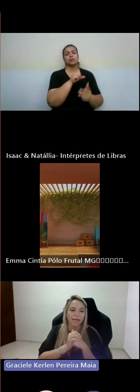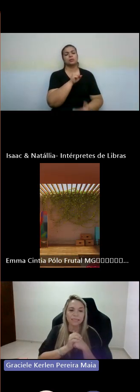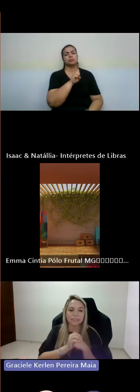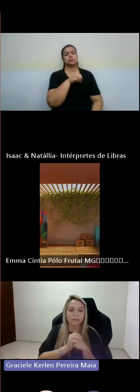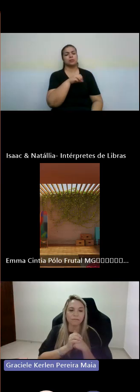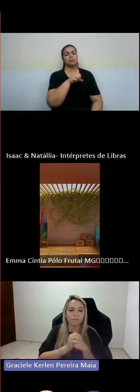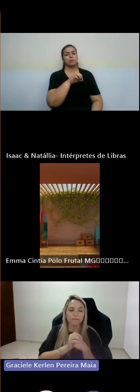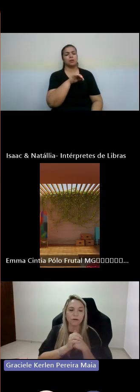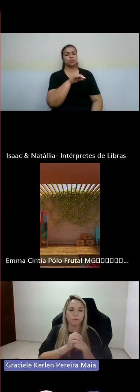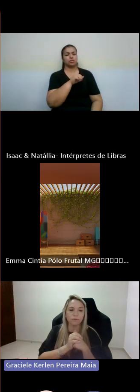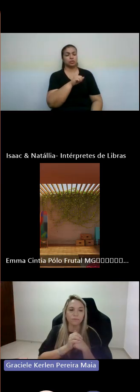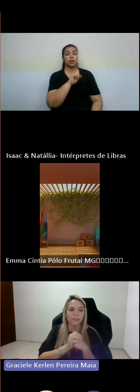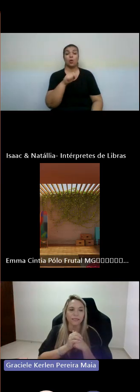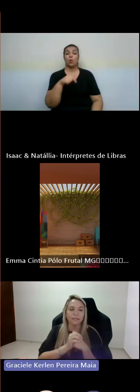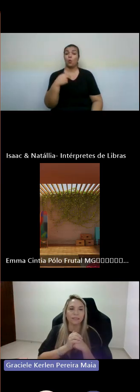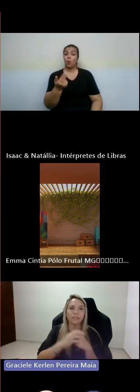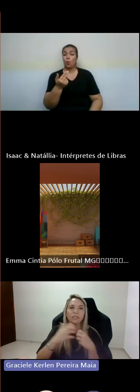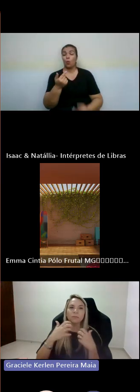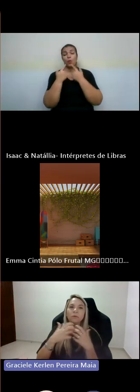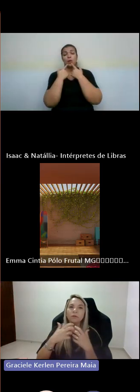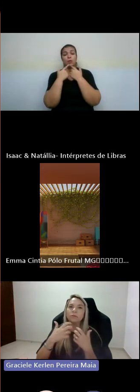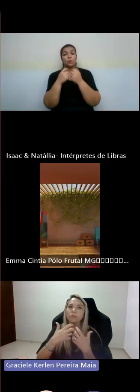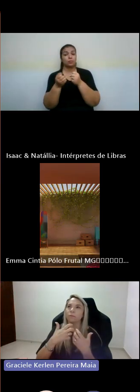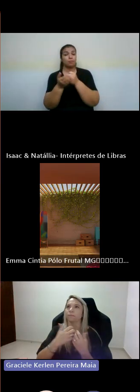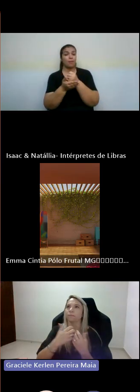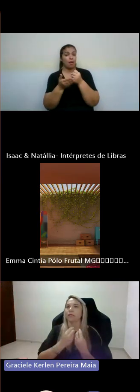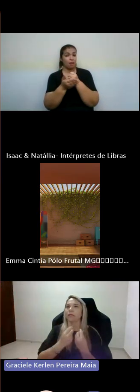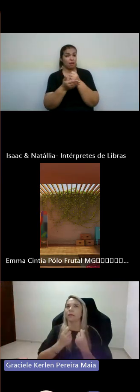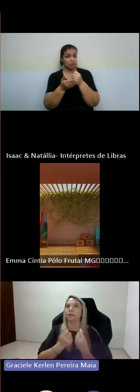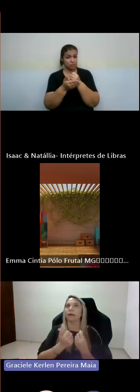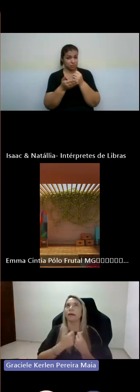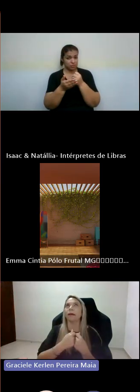básica, eles vão. Existe